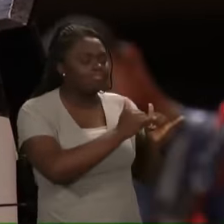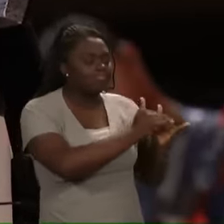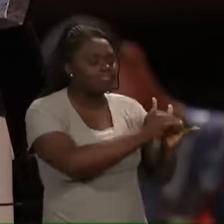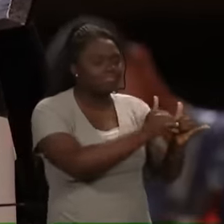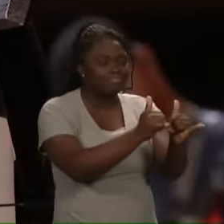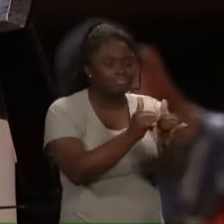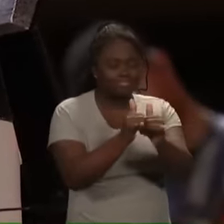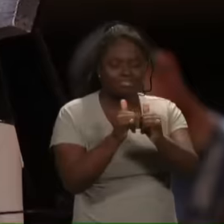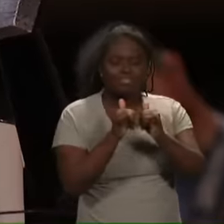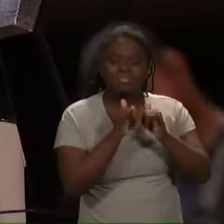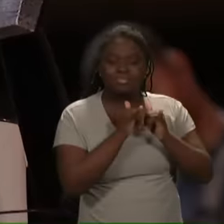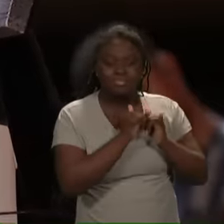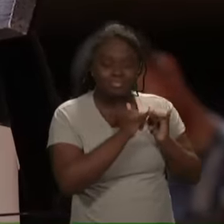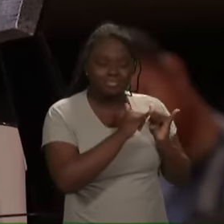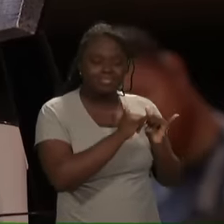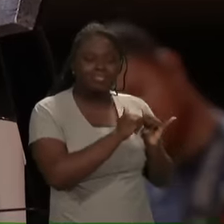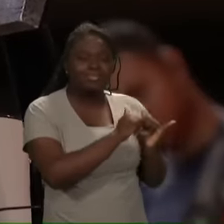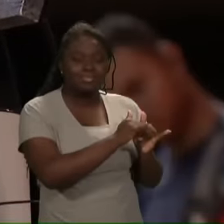pecadores